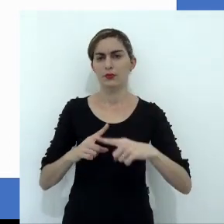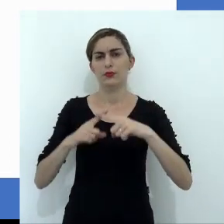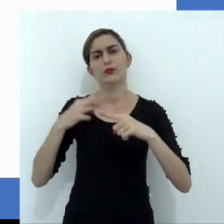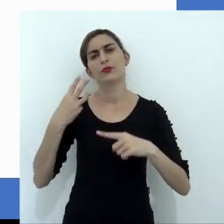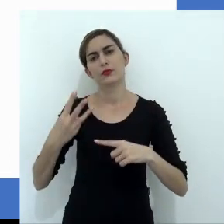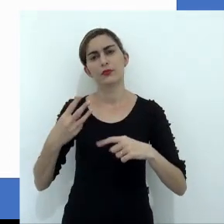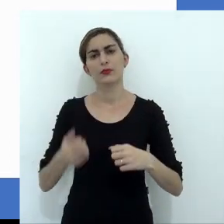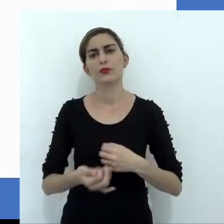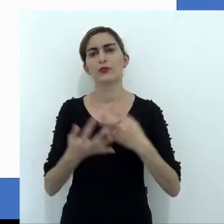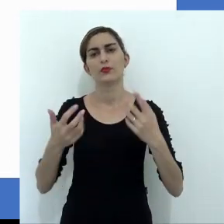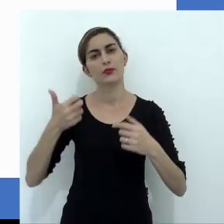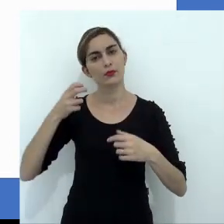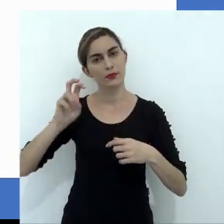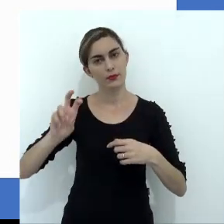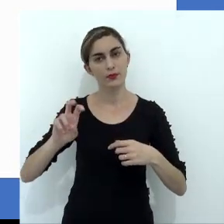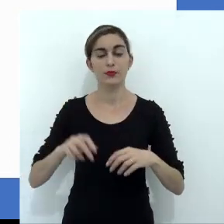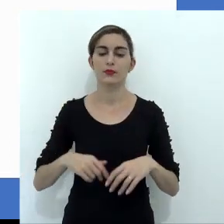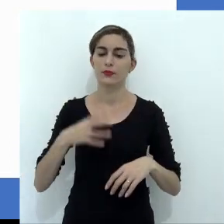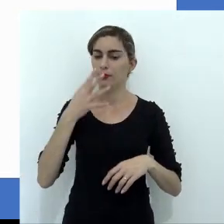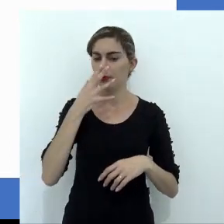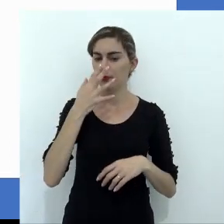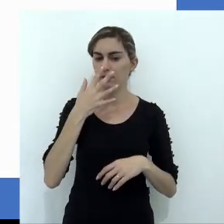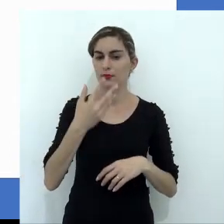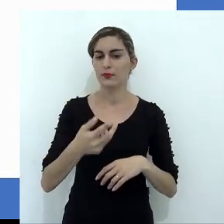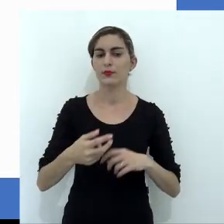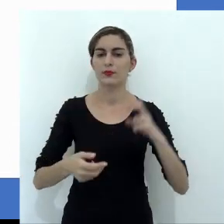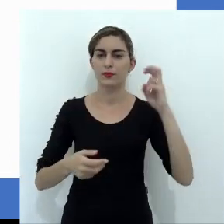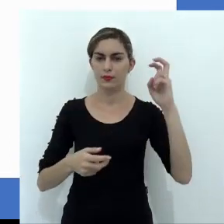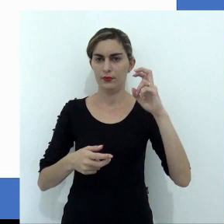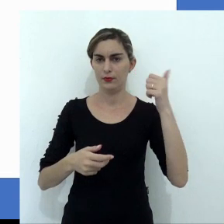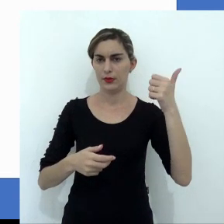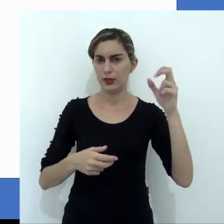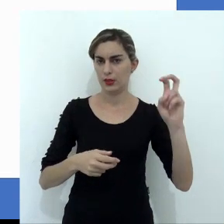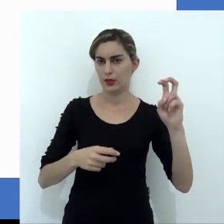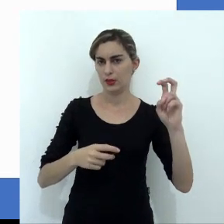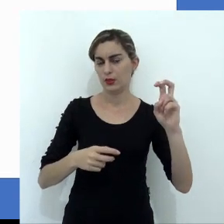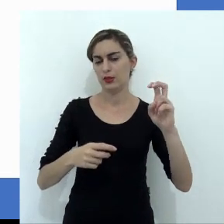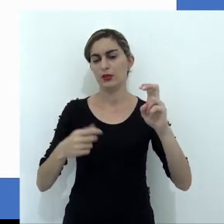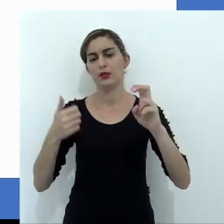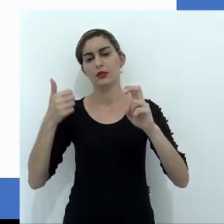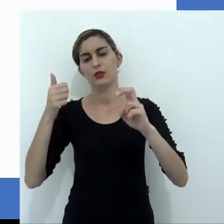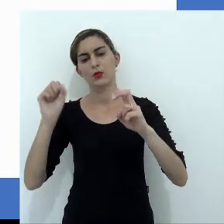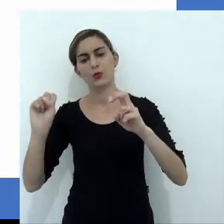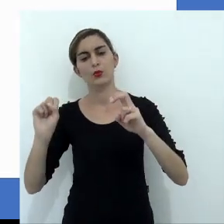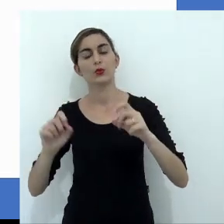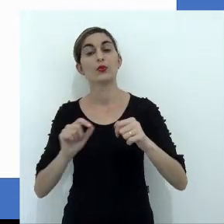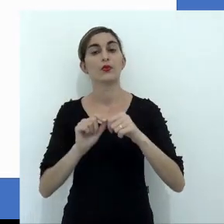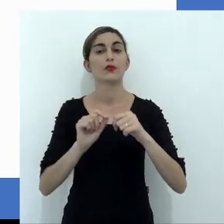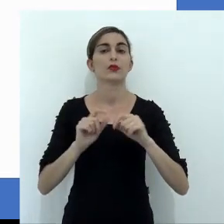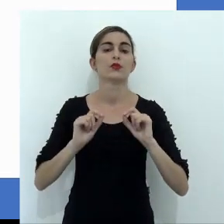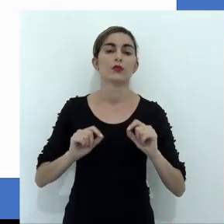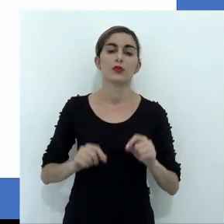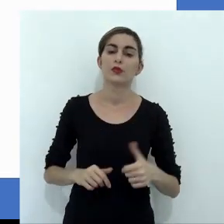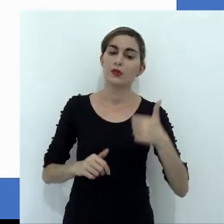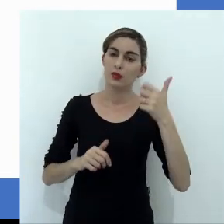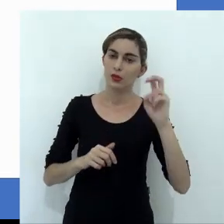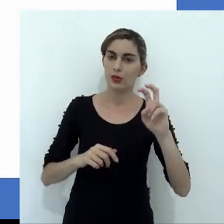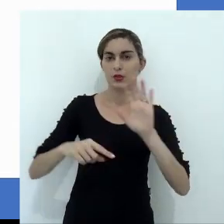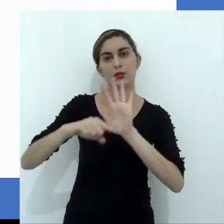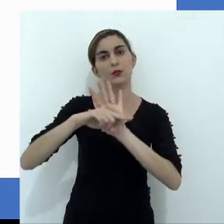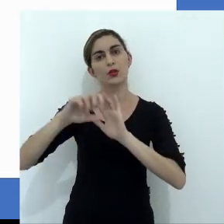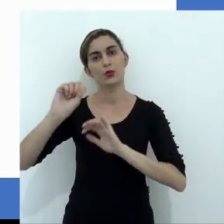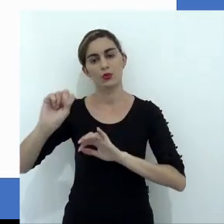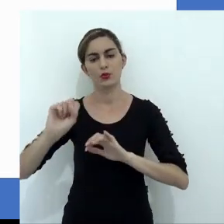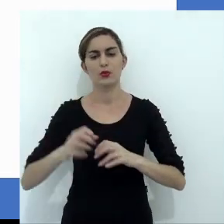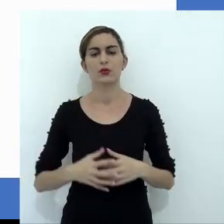vezes 3 é quanto? 15. Aí, observe, o 15 vem primeiro do que o 8. Então, qual é a conta que você vai fazer agora? 15